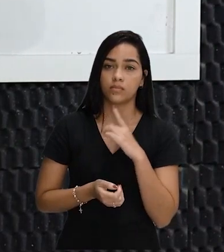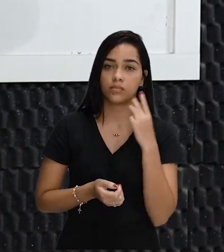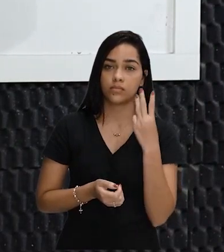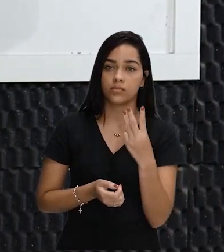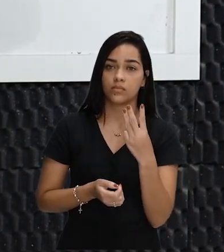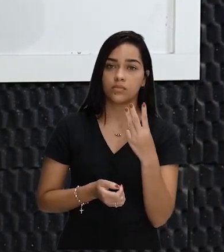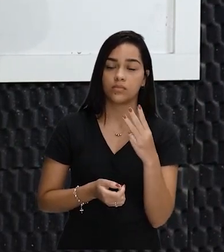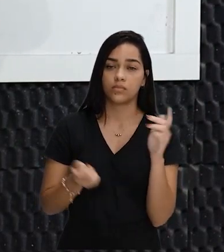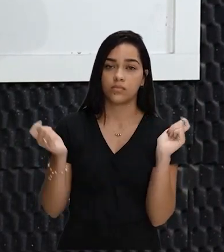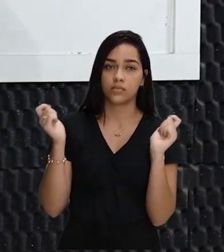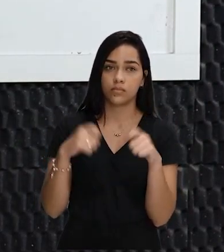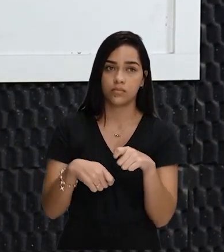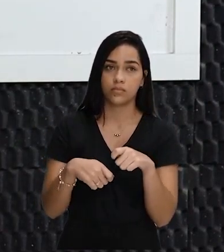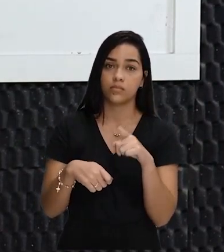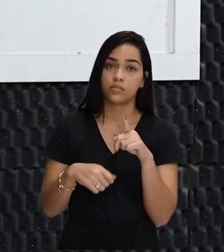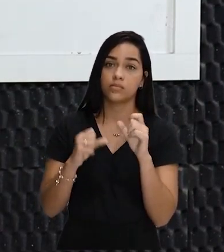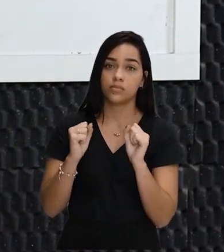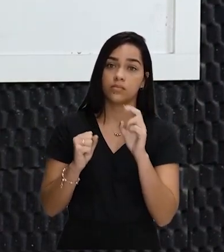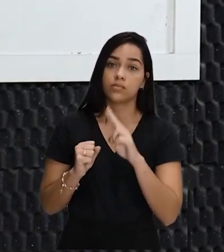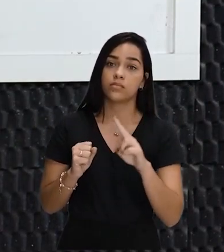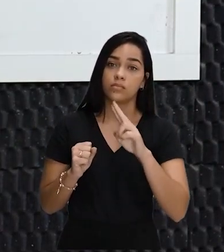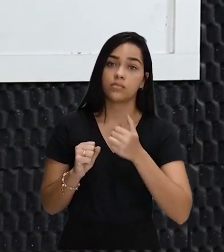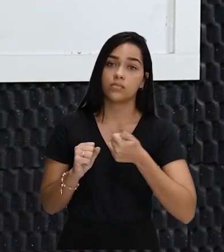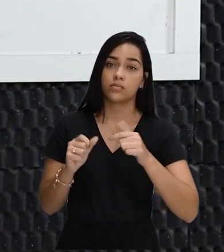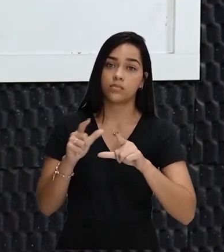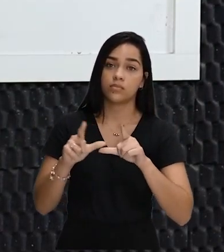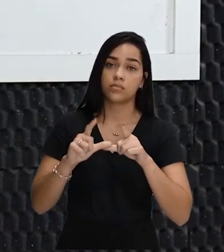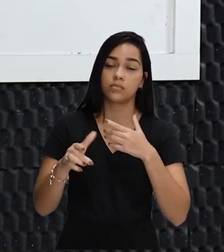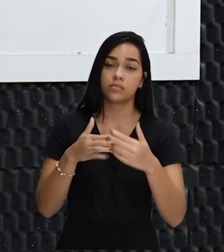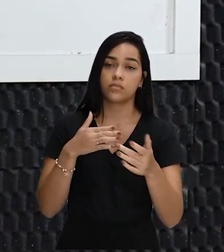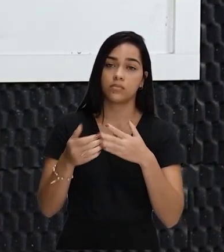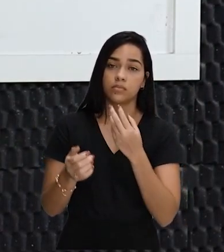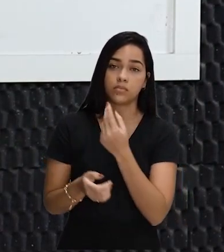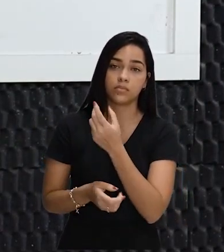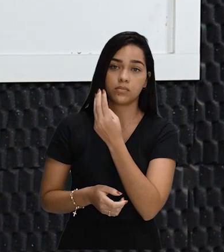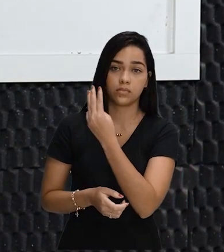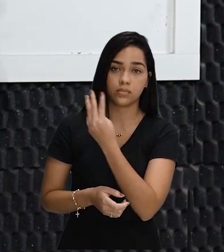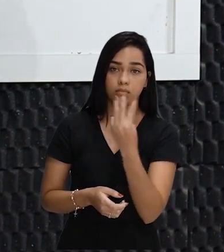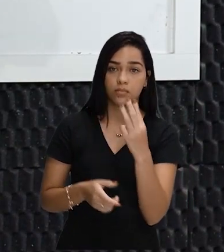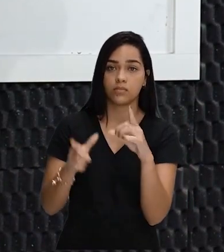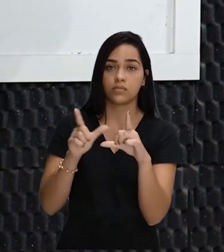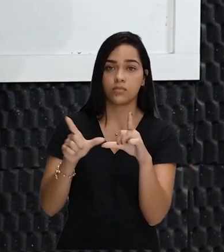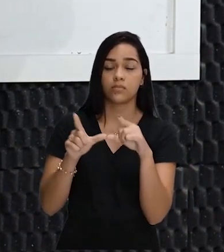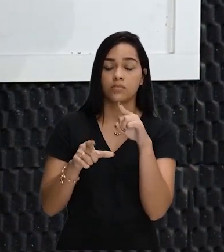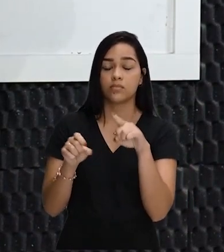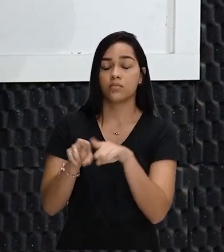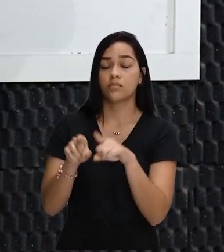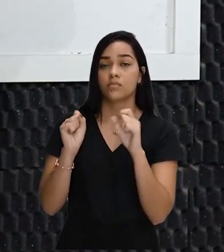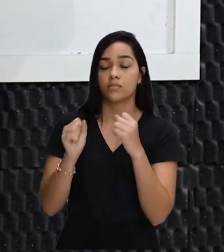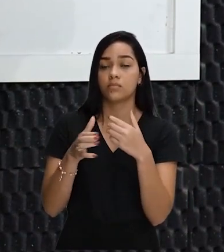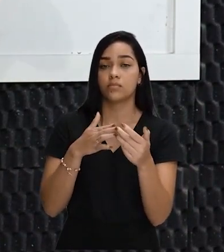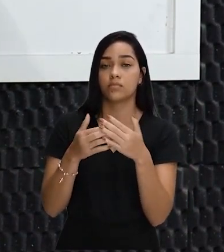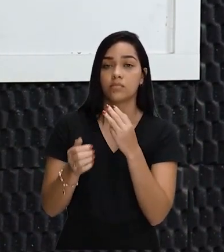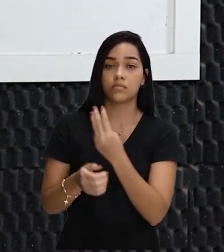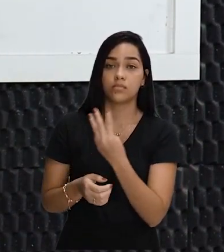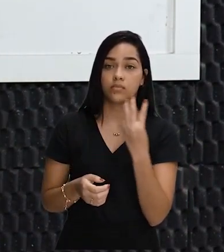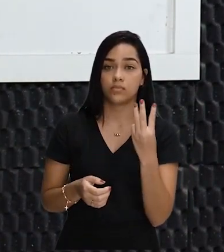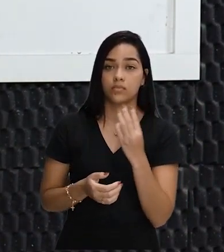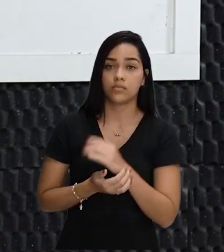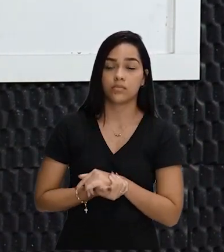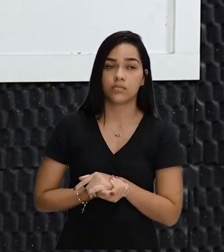três possibilidades aqui você pode usar na primeira letra qualquer uma das três e aqui também Você pode colocar qualquer uma das